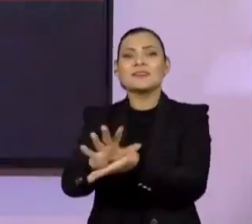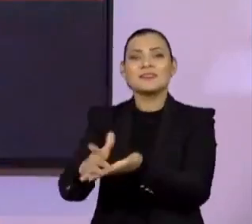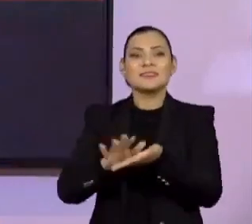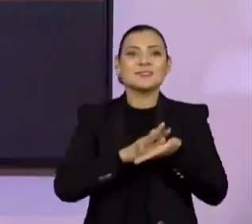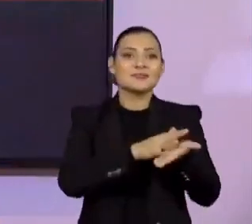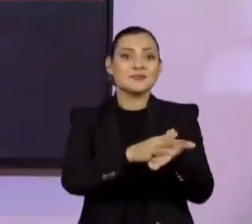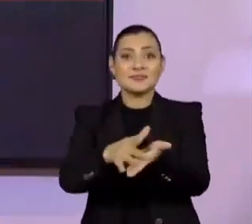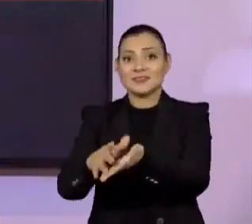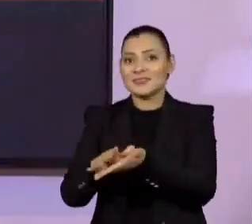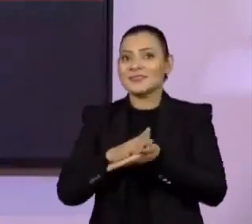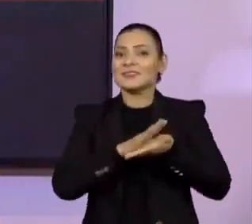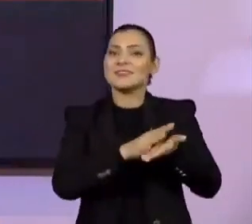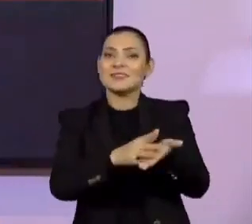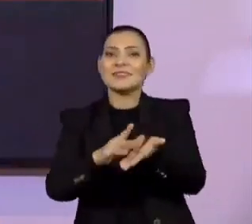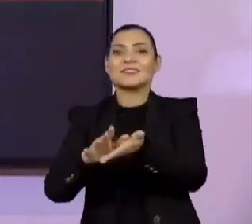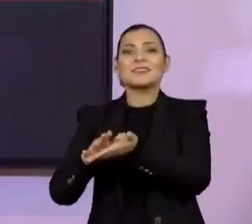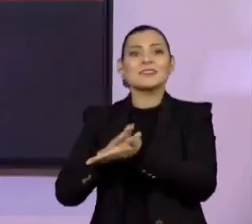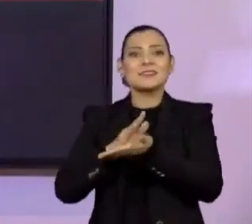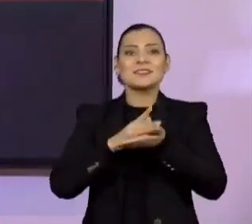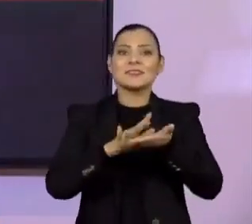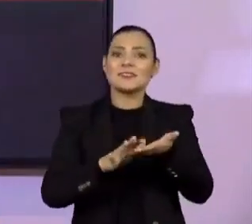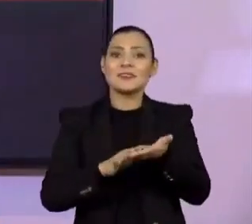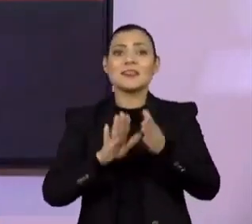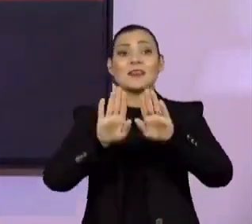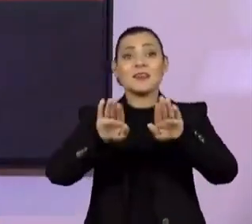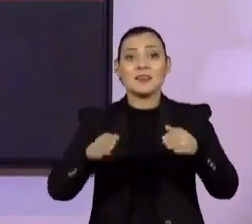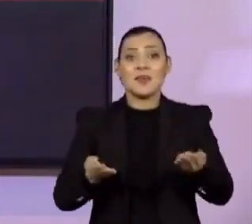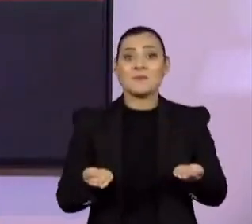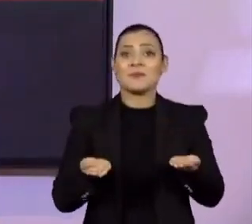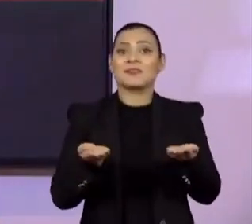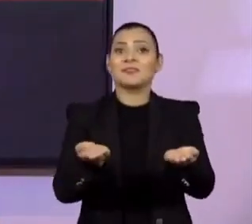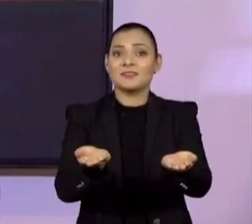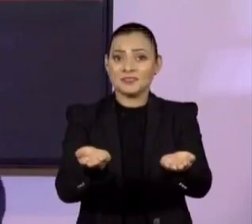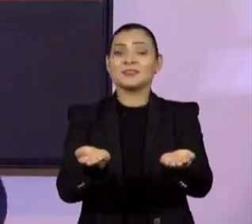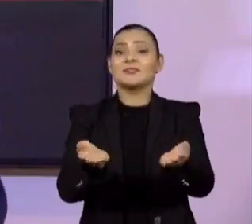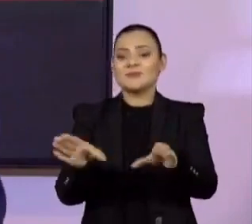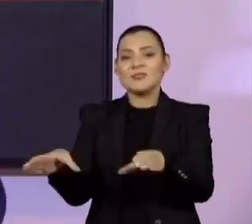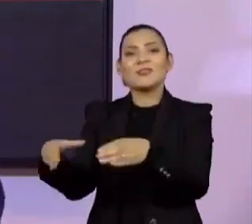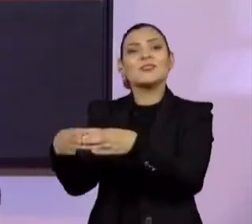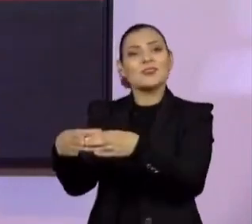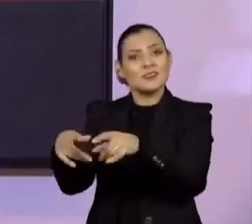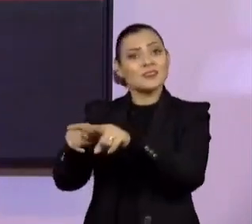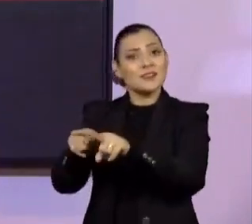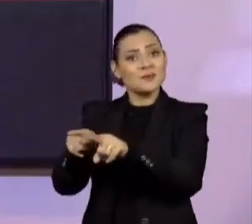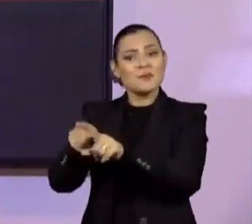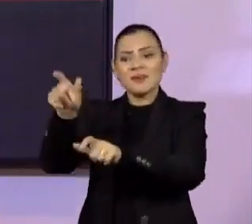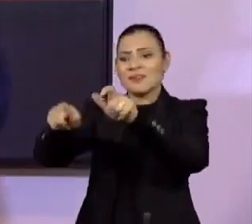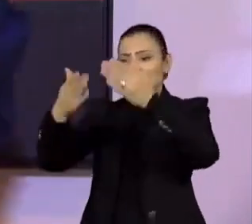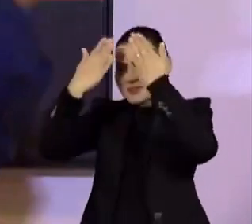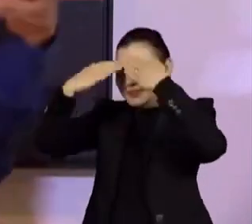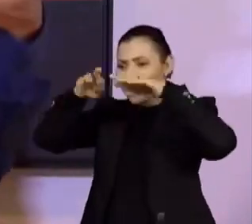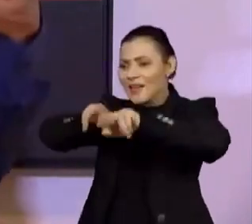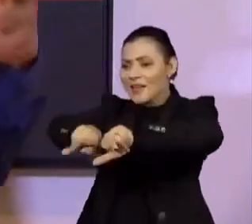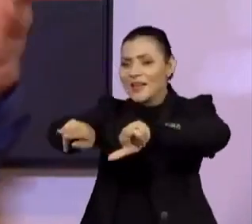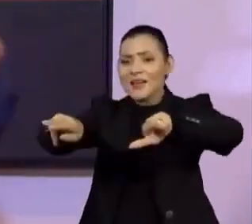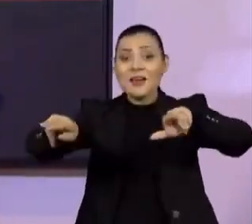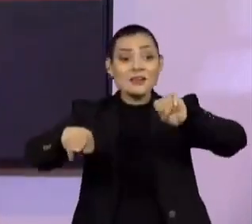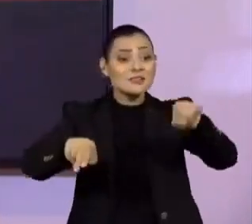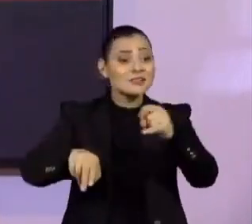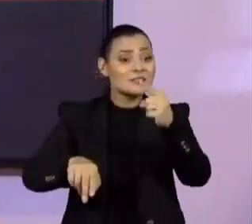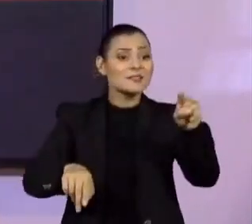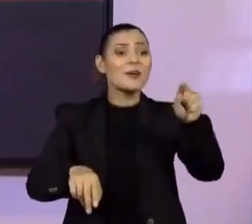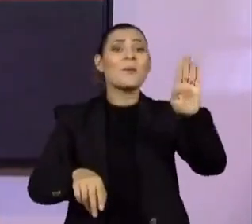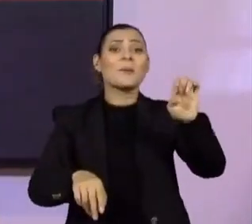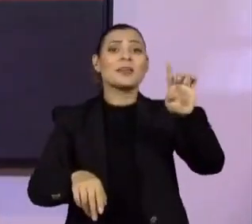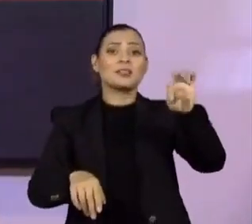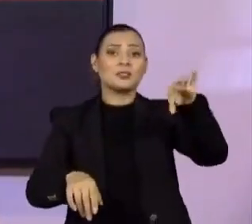samba. Cá que anda é Iemanjá. É Janaíne também Ayoká. São Benedito é